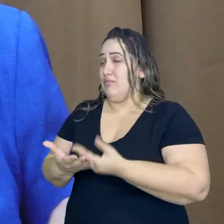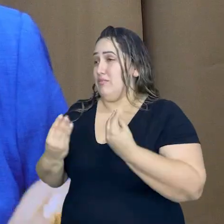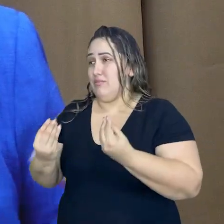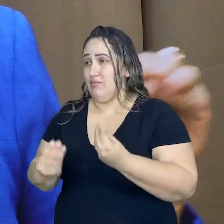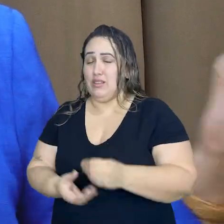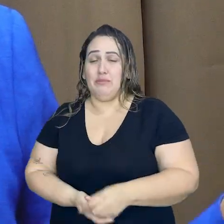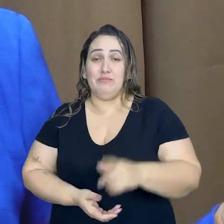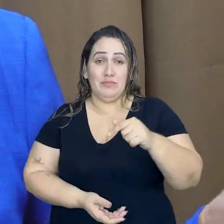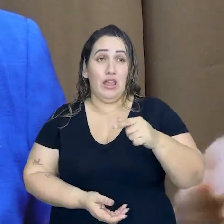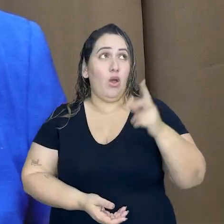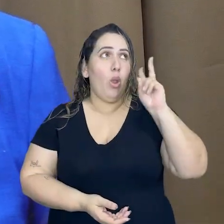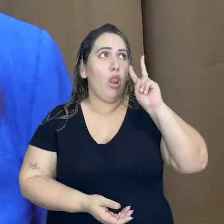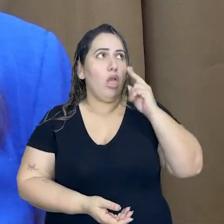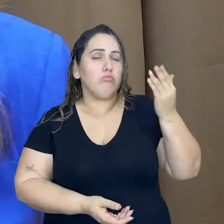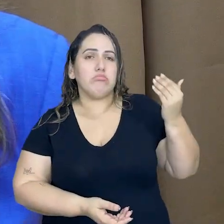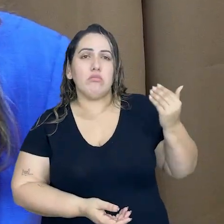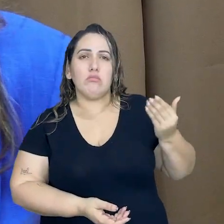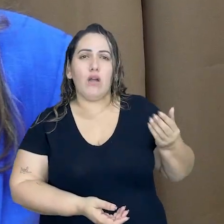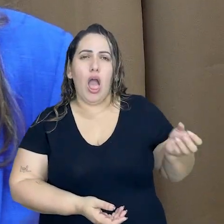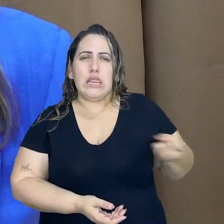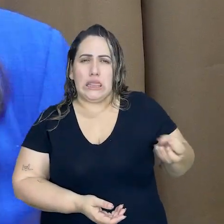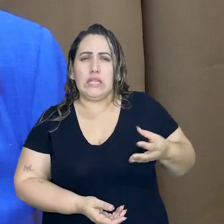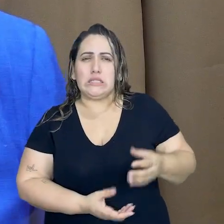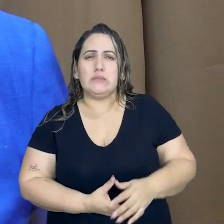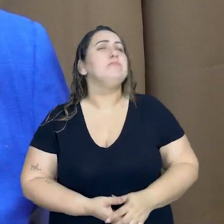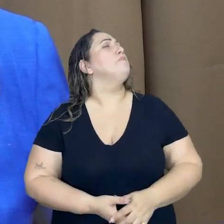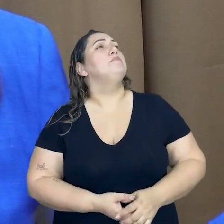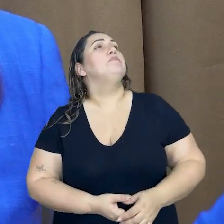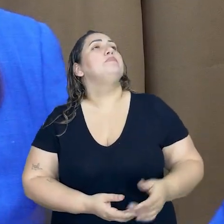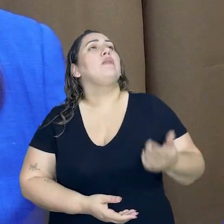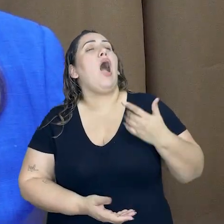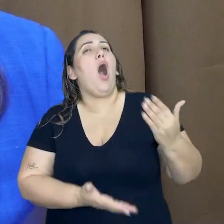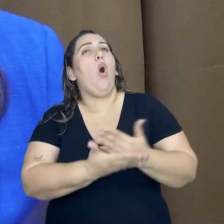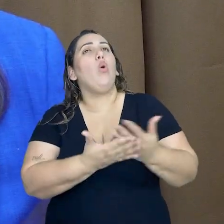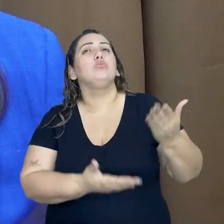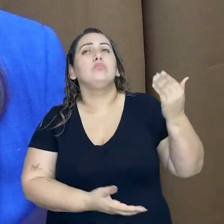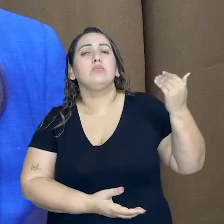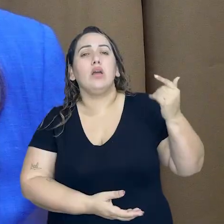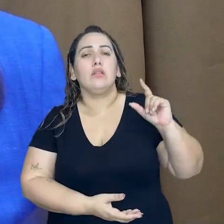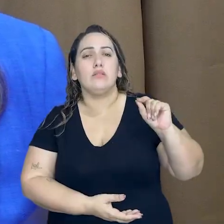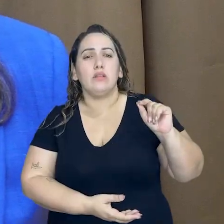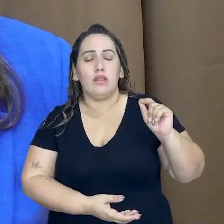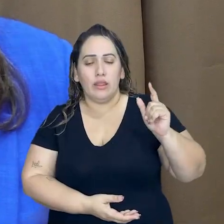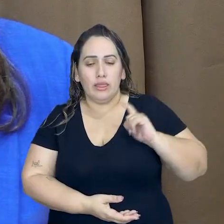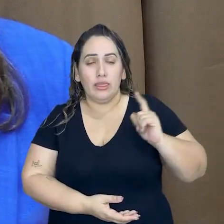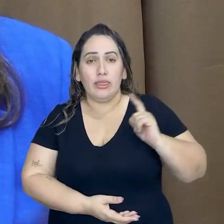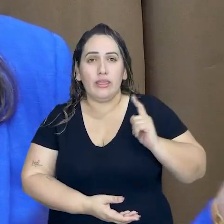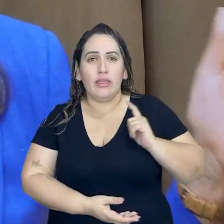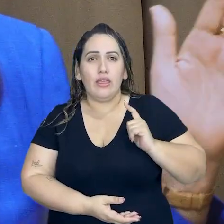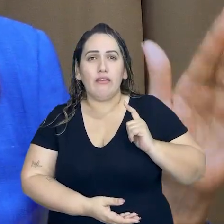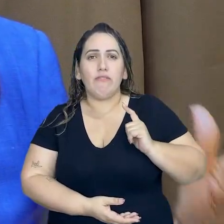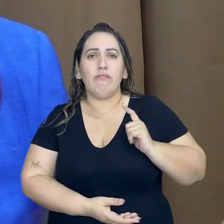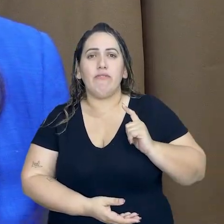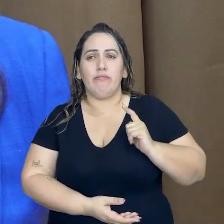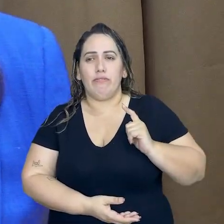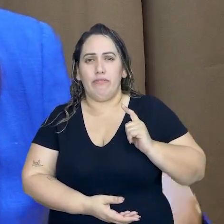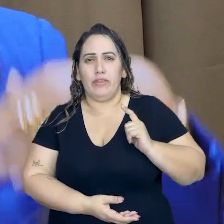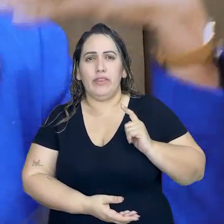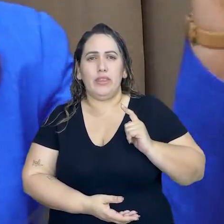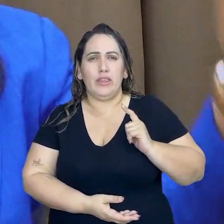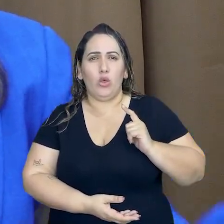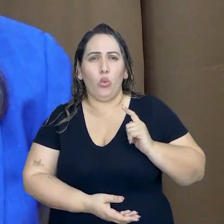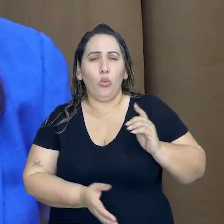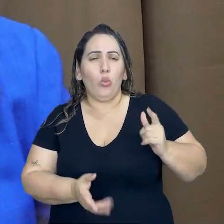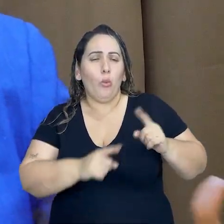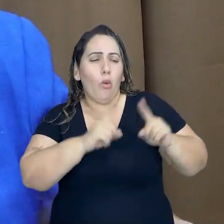última autoanistia que eles se deram, eles, diferentemente do que você disse, eles decidiram e virou a emenda